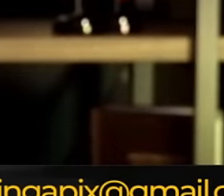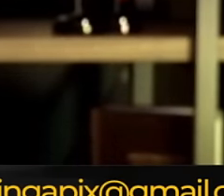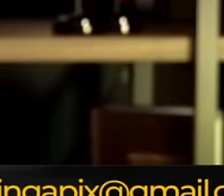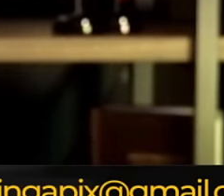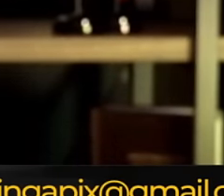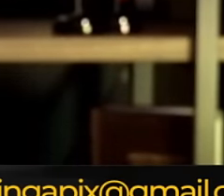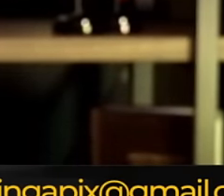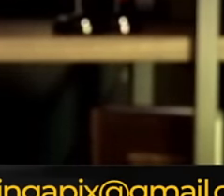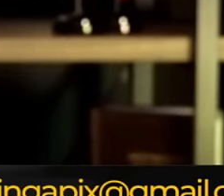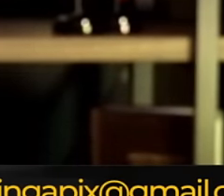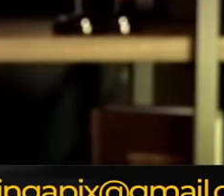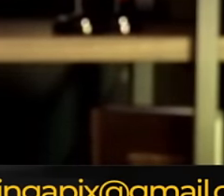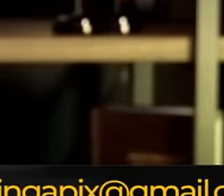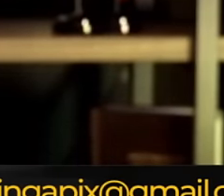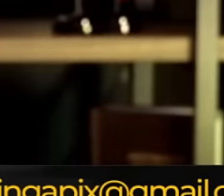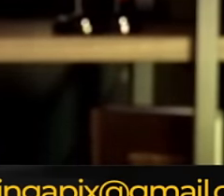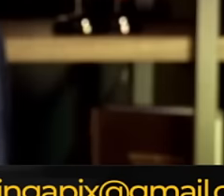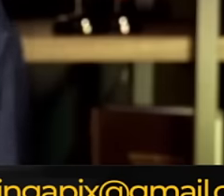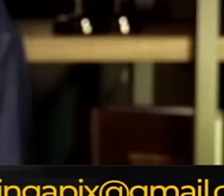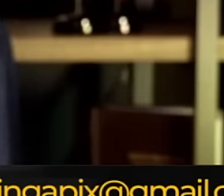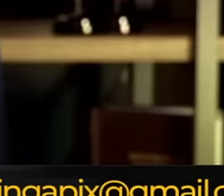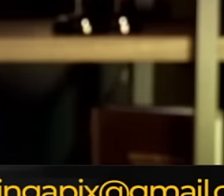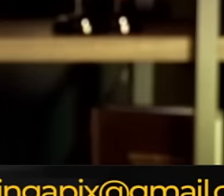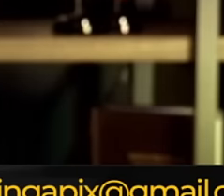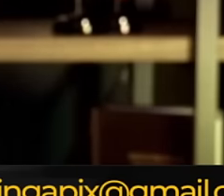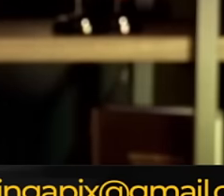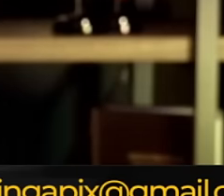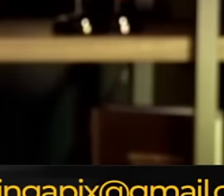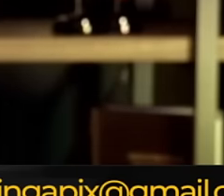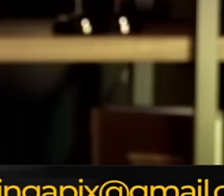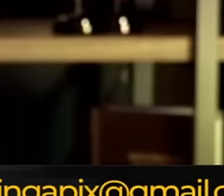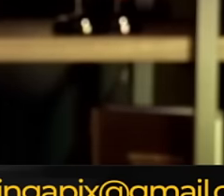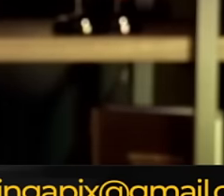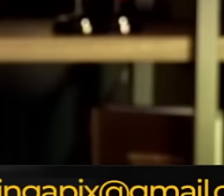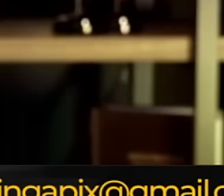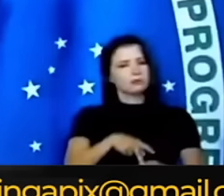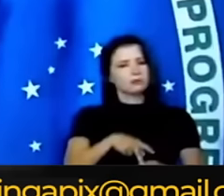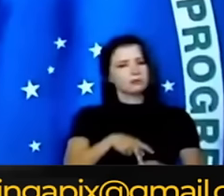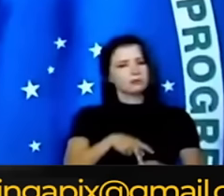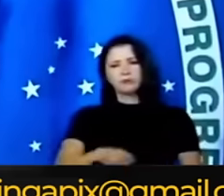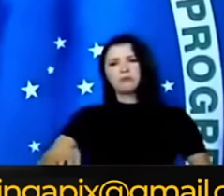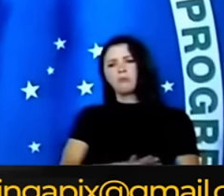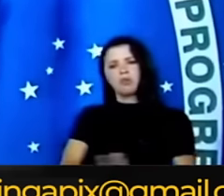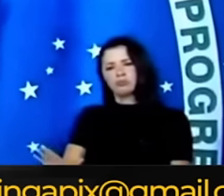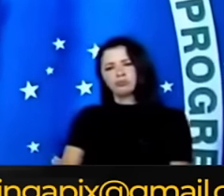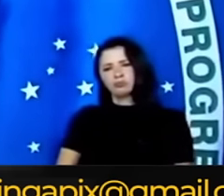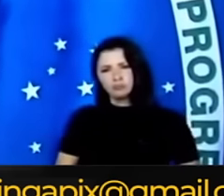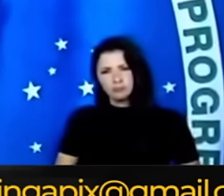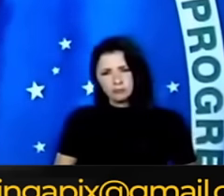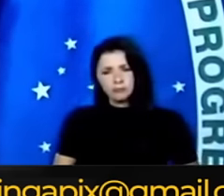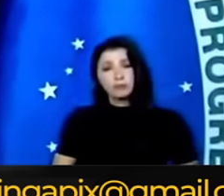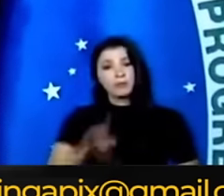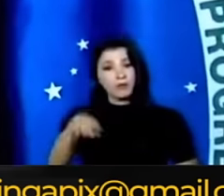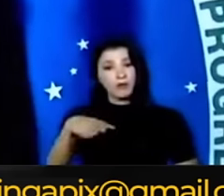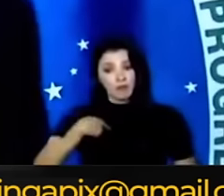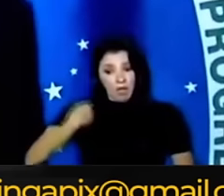estaria do lado de ramas não estaria falando tanta besteira né não estaria isso não me